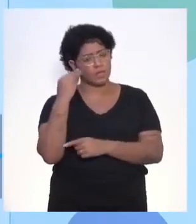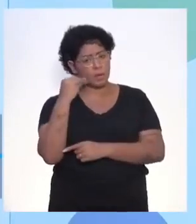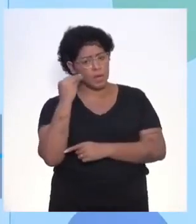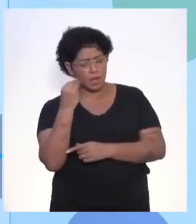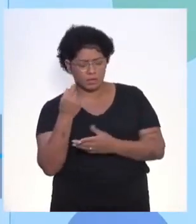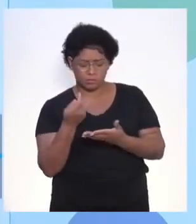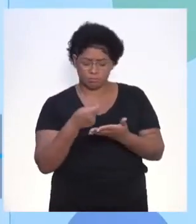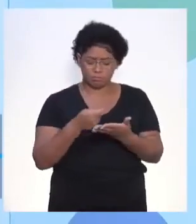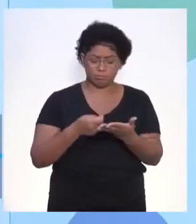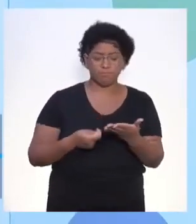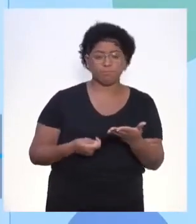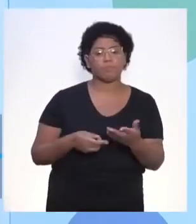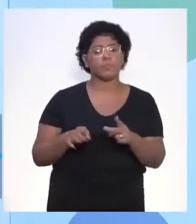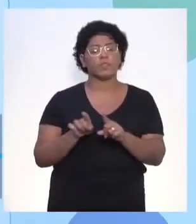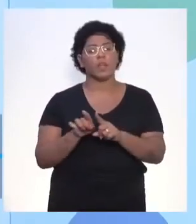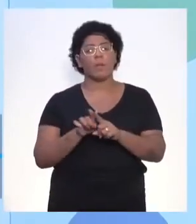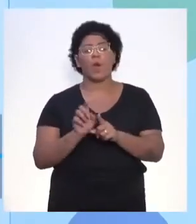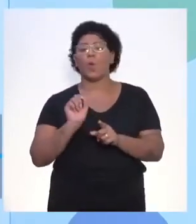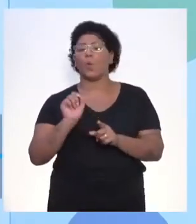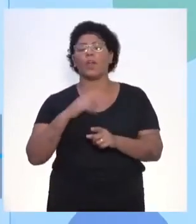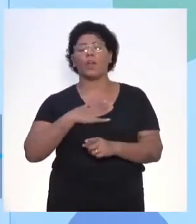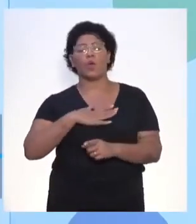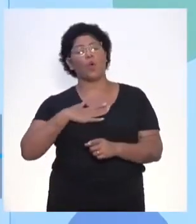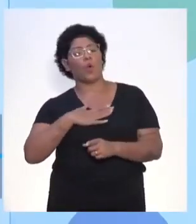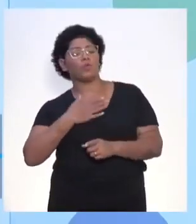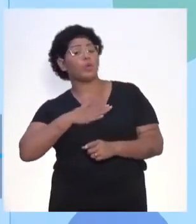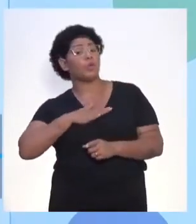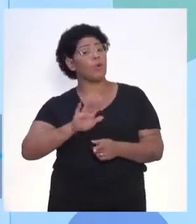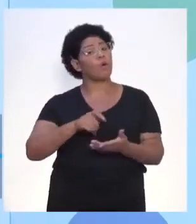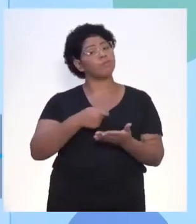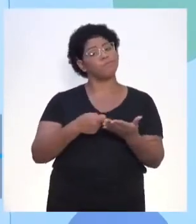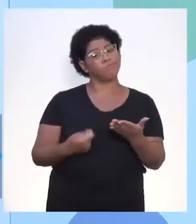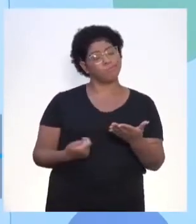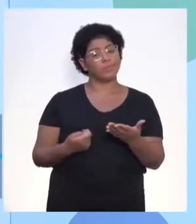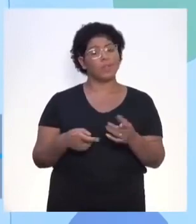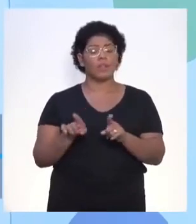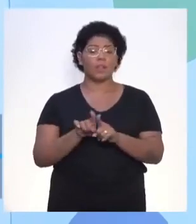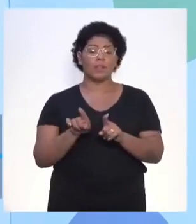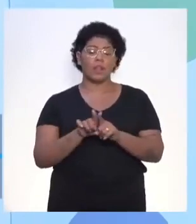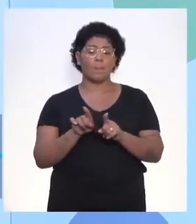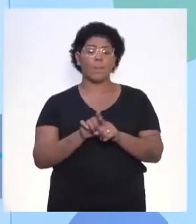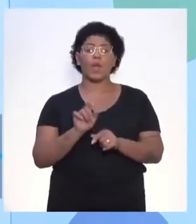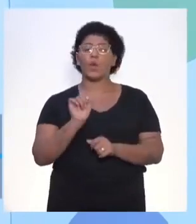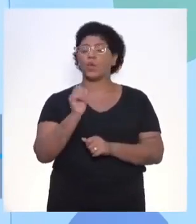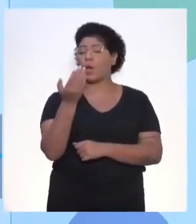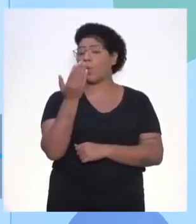experiências, dizer aquilo que você prefere, as suas preferências, né? Dizer o time que você torce, o que